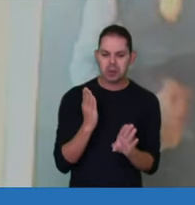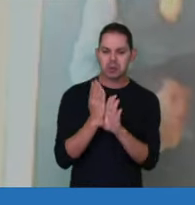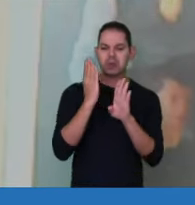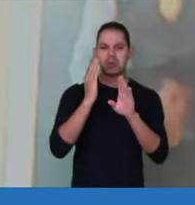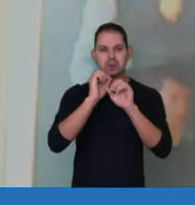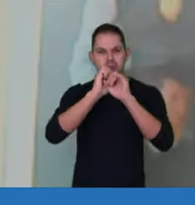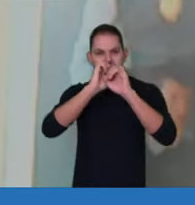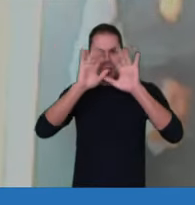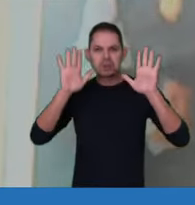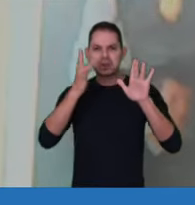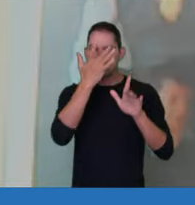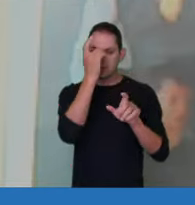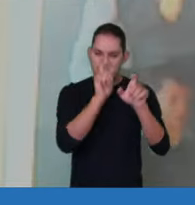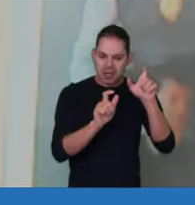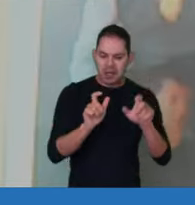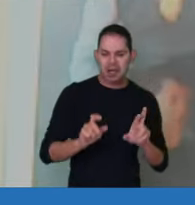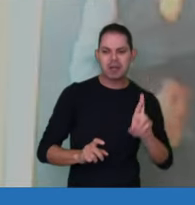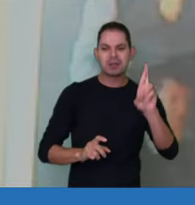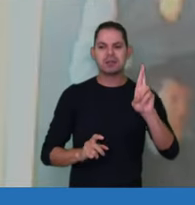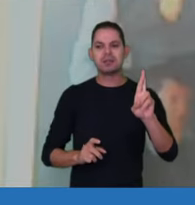Diz do seu empenho.